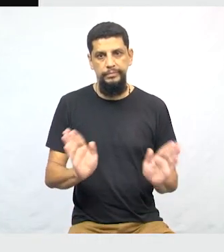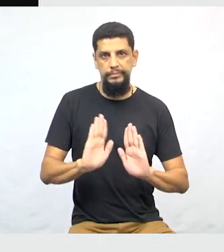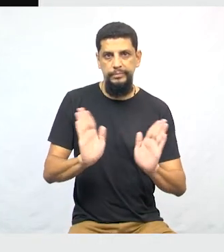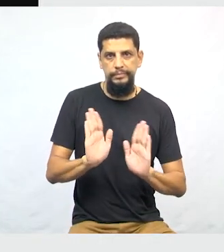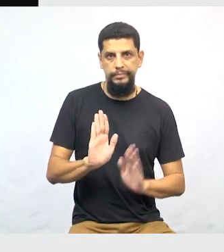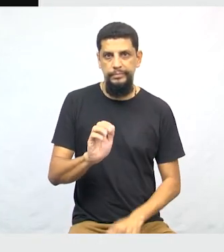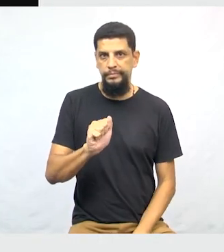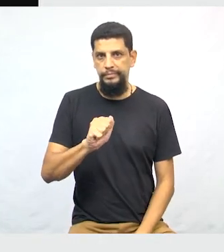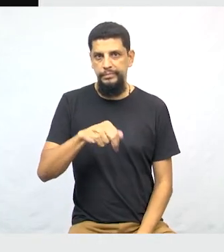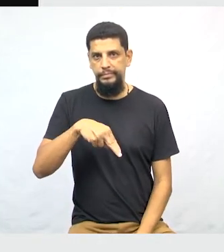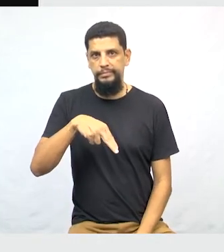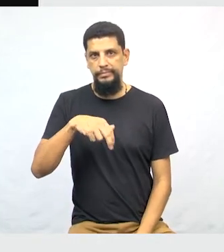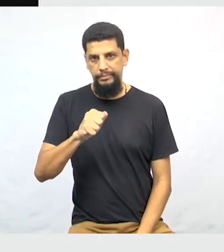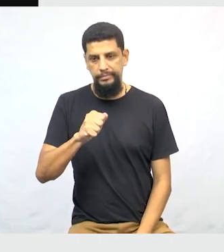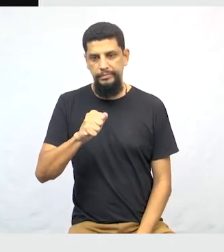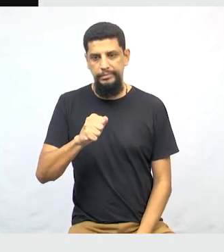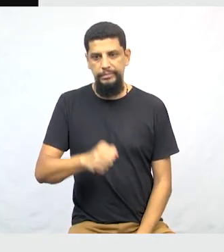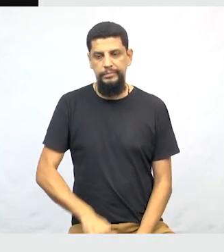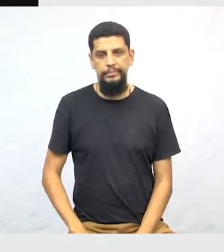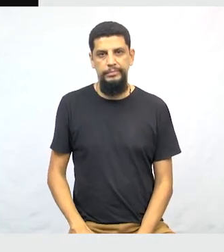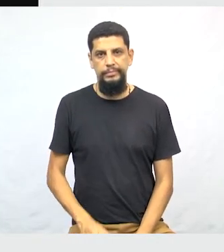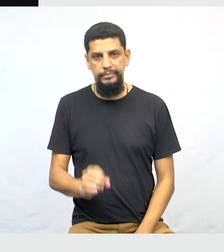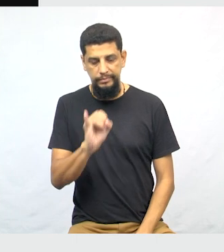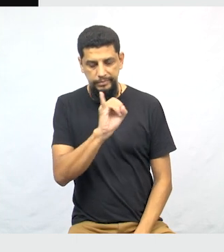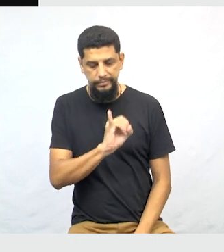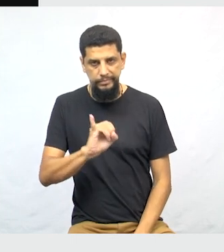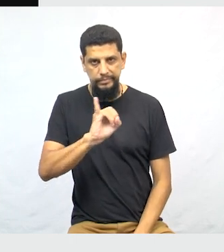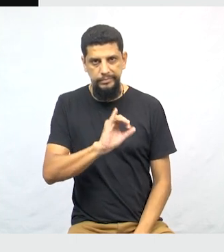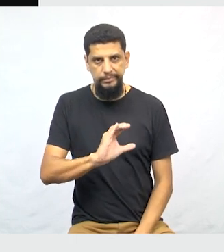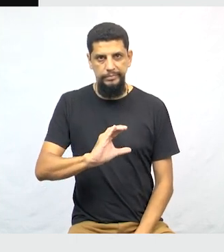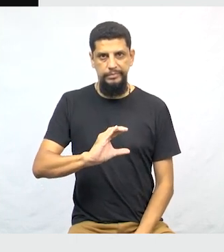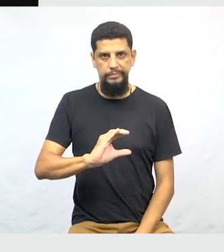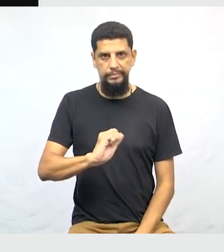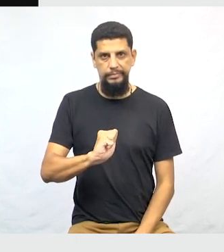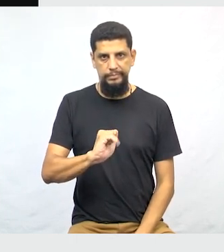Olá, Ana. Oi, Caio.